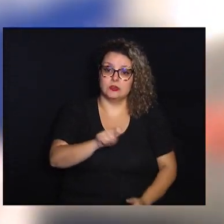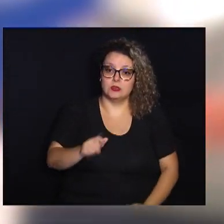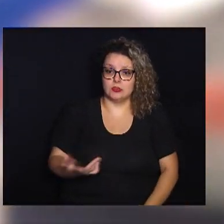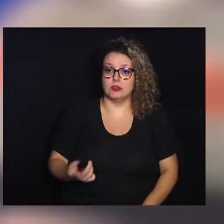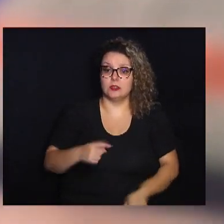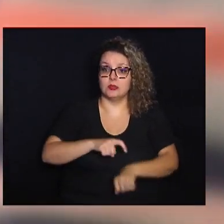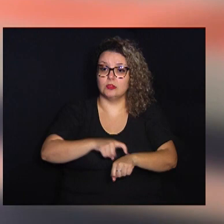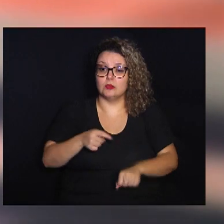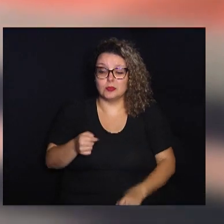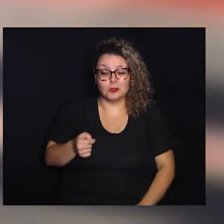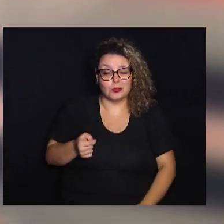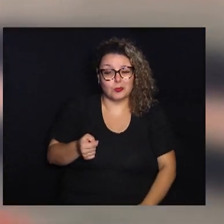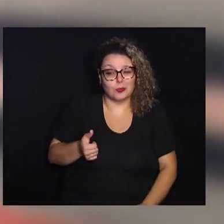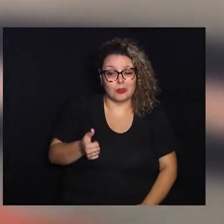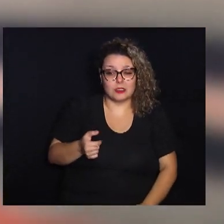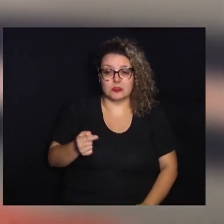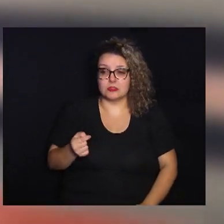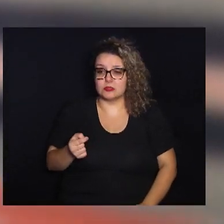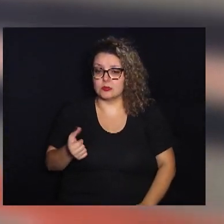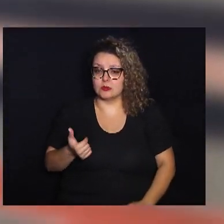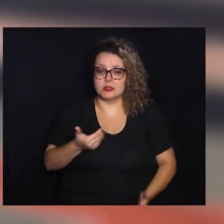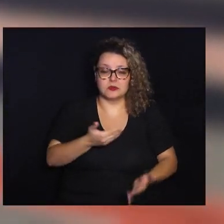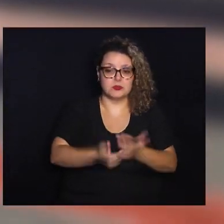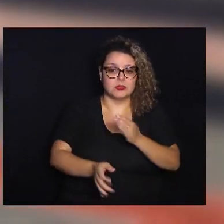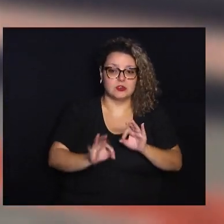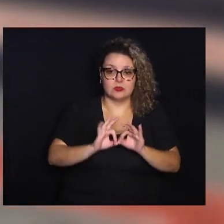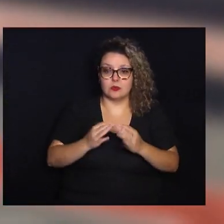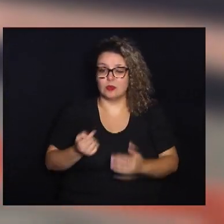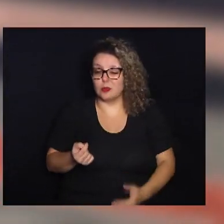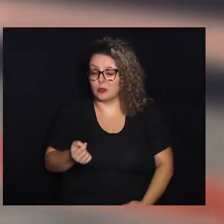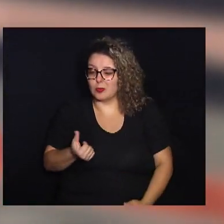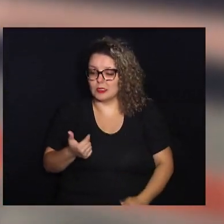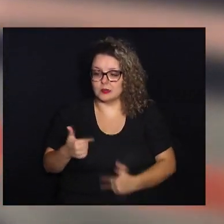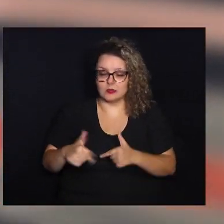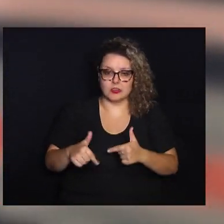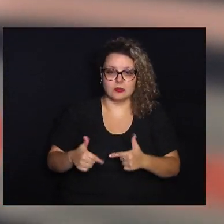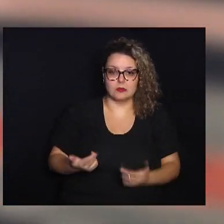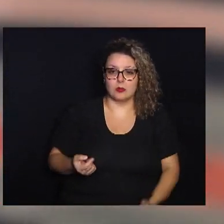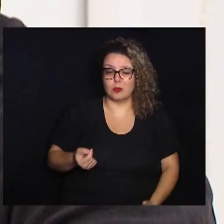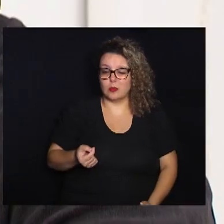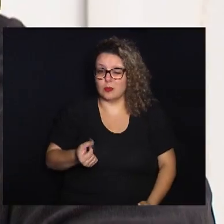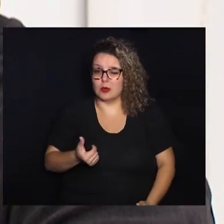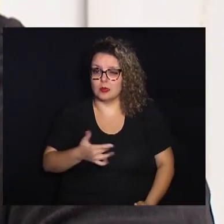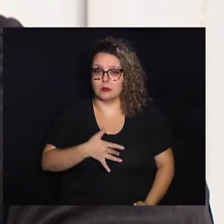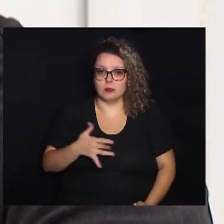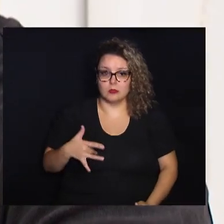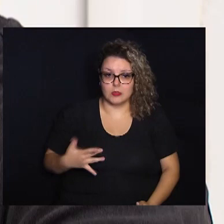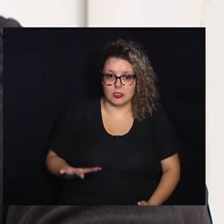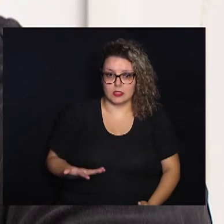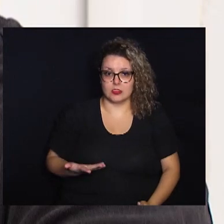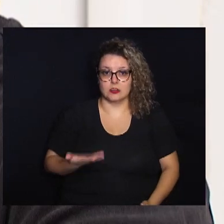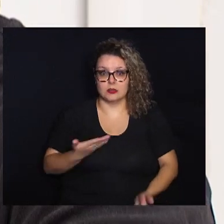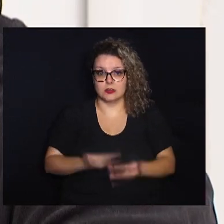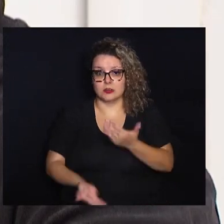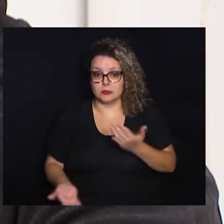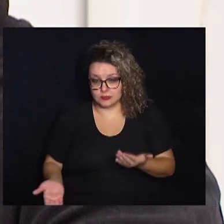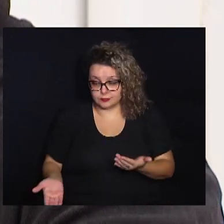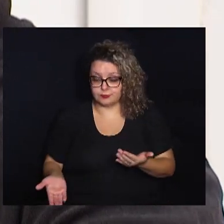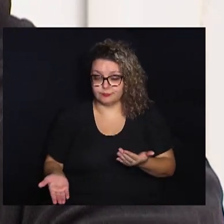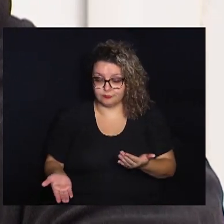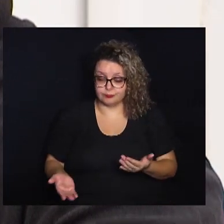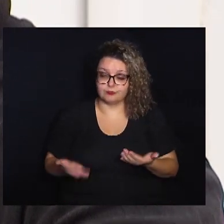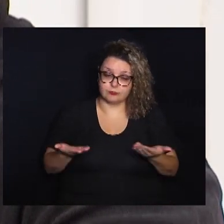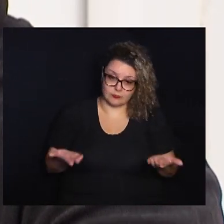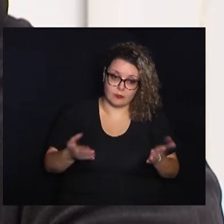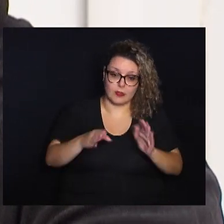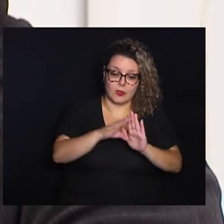do quase, quase perdendo a família, quase perdendo emprego, quase perdendo saúde, e graças à programação deram